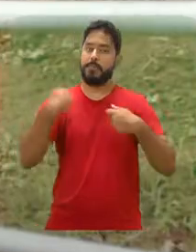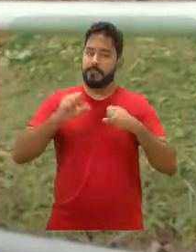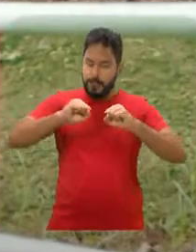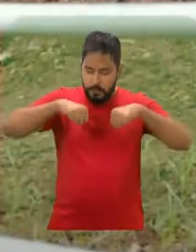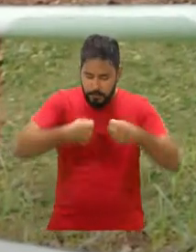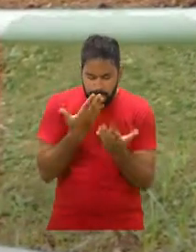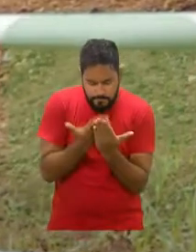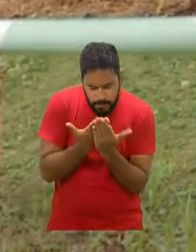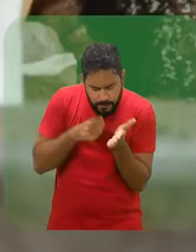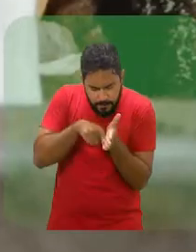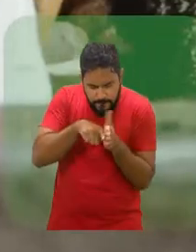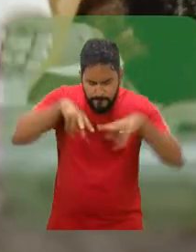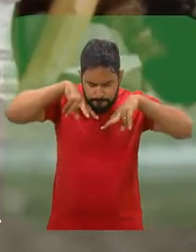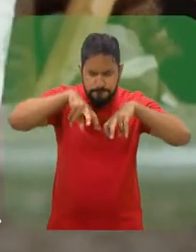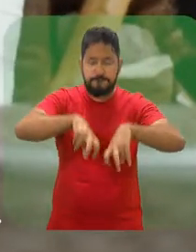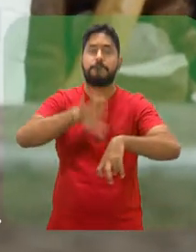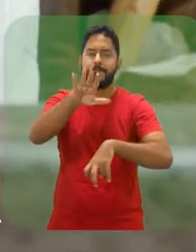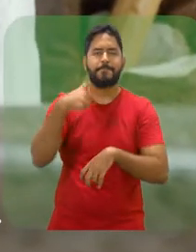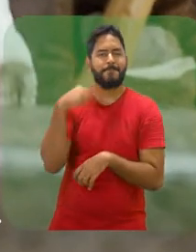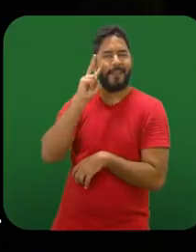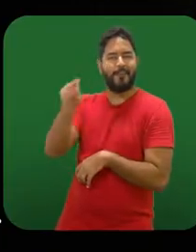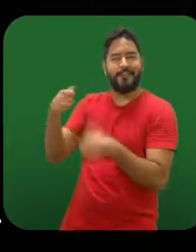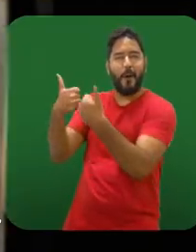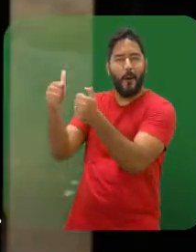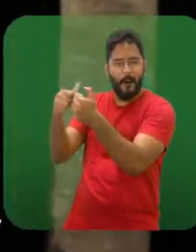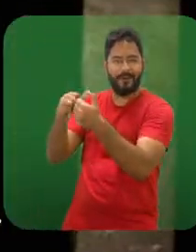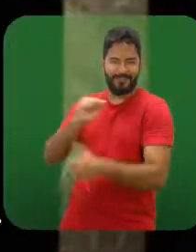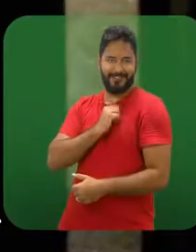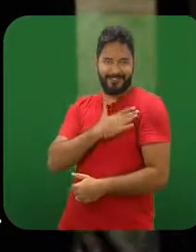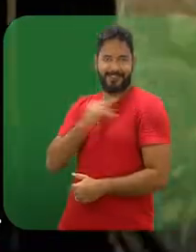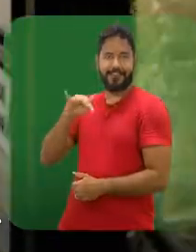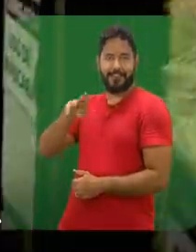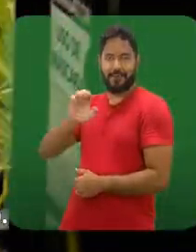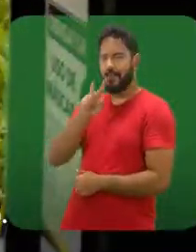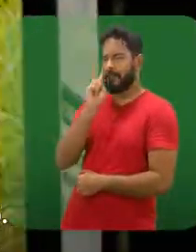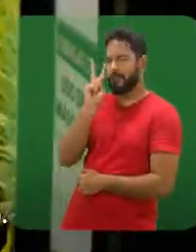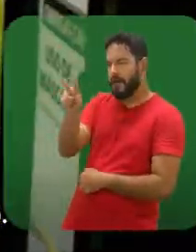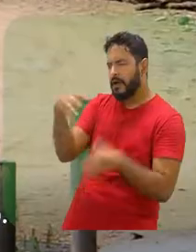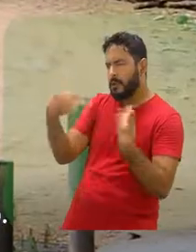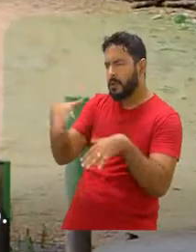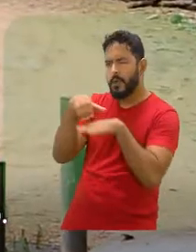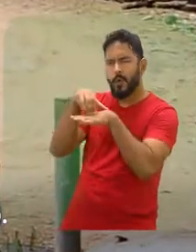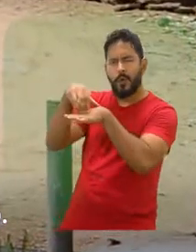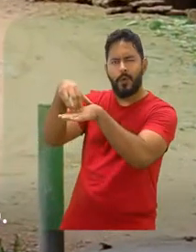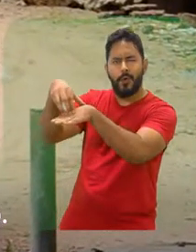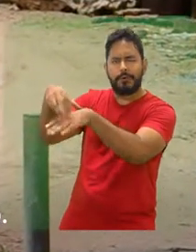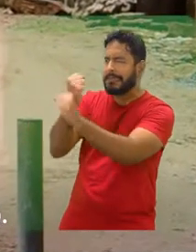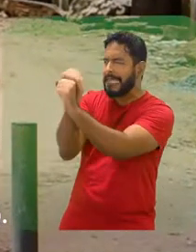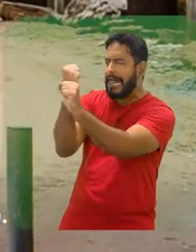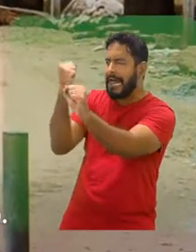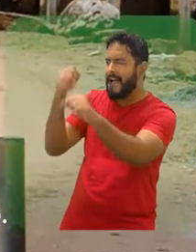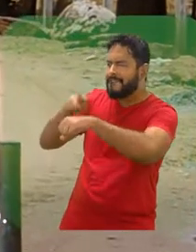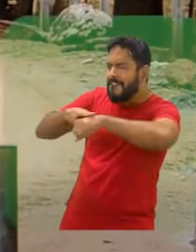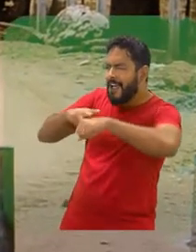muito esforço. E foi assim que eu consegui. Eu via o ônibus do IEF quando ele passava lá no município. E eu vi aquele ônibus gigante e verde